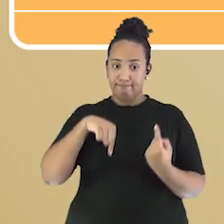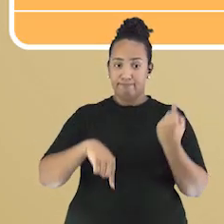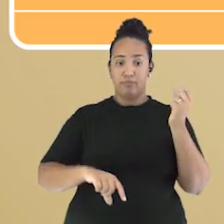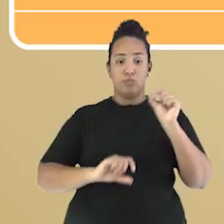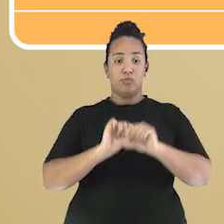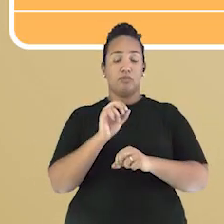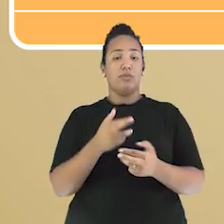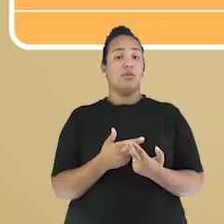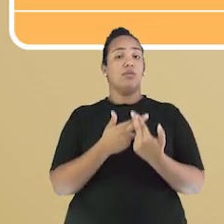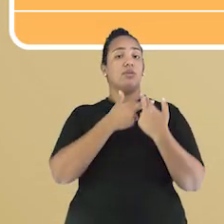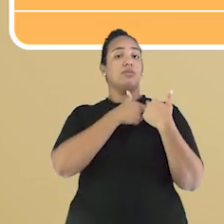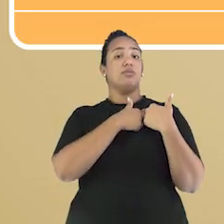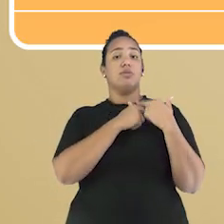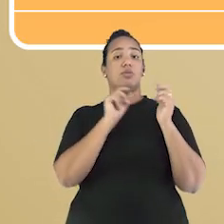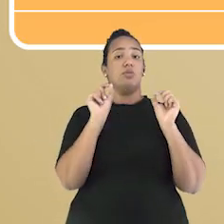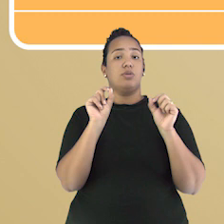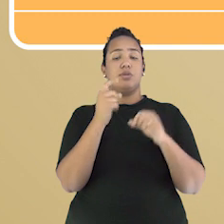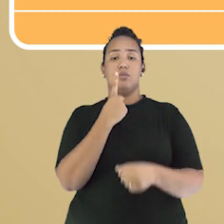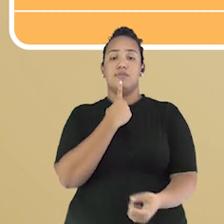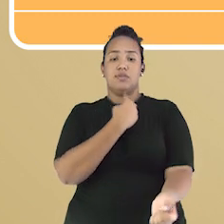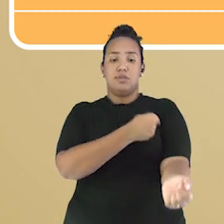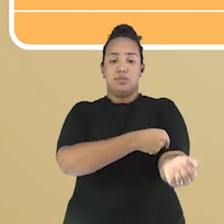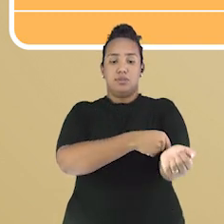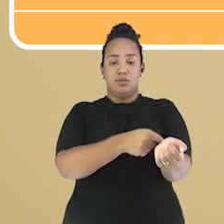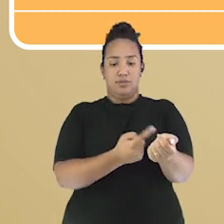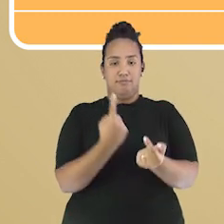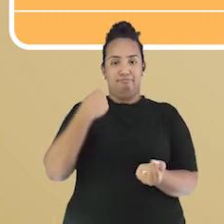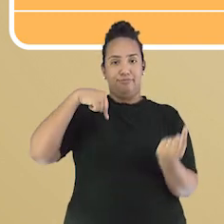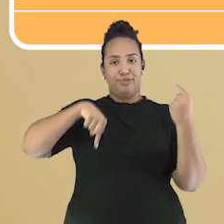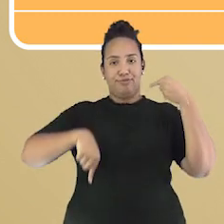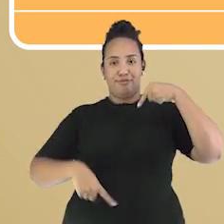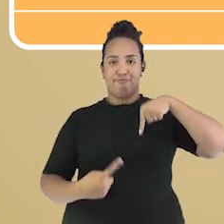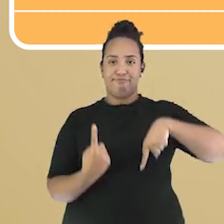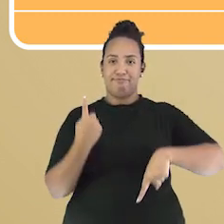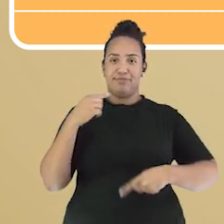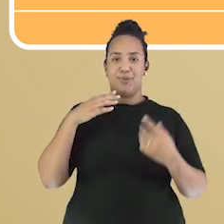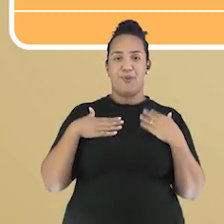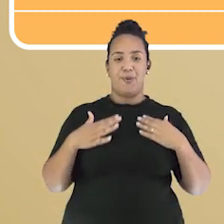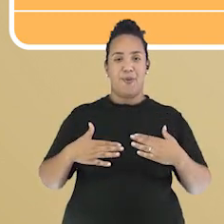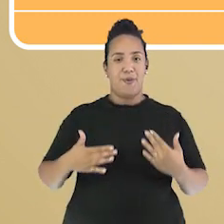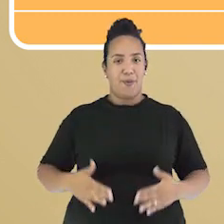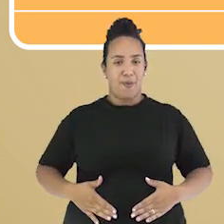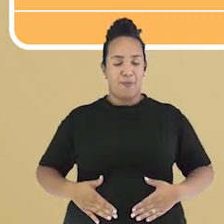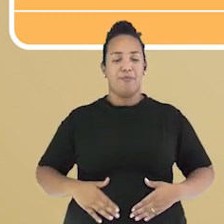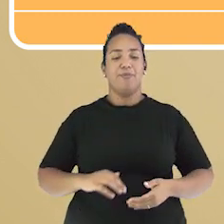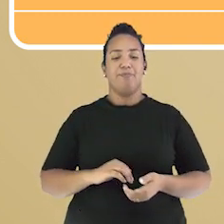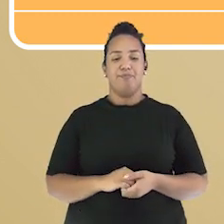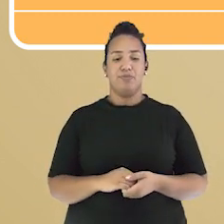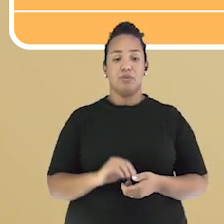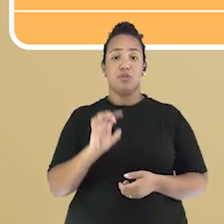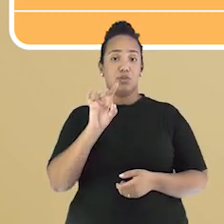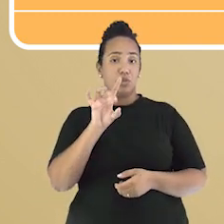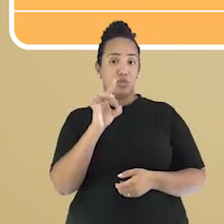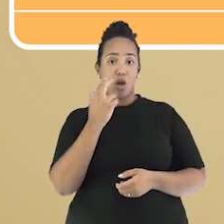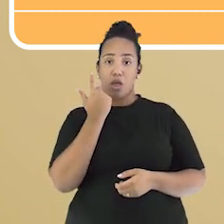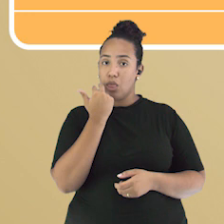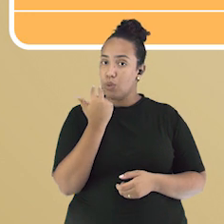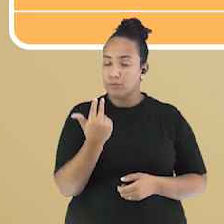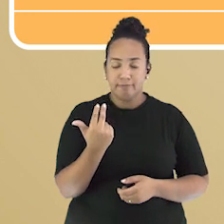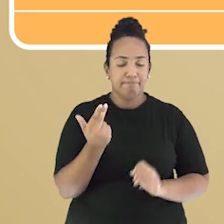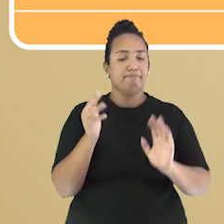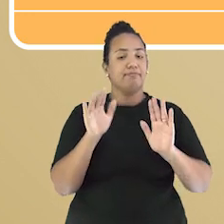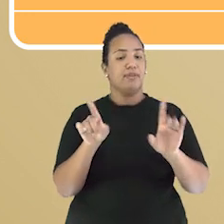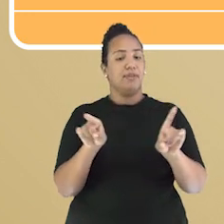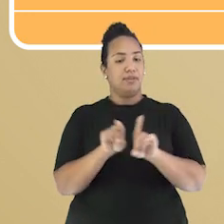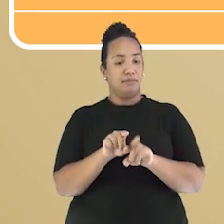responsável por fazer nosso sangue circular por todo o corpo, transportando não apenas os